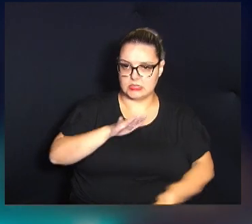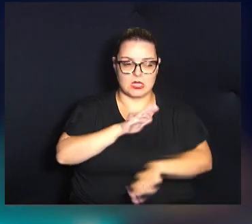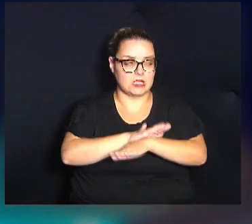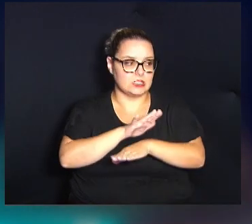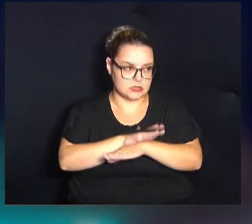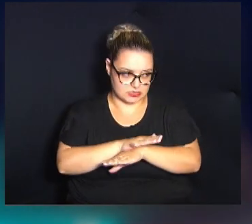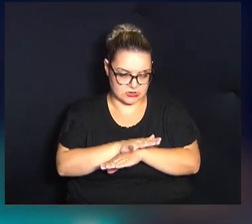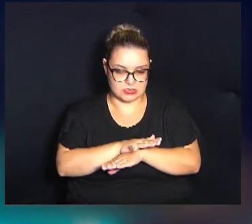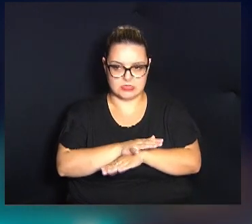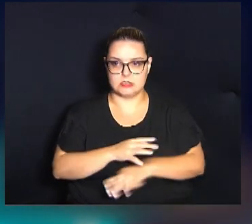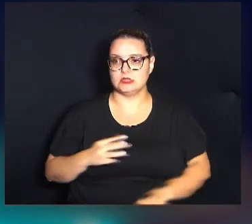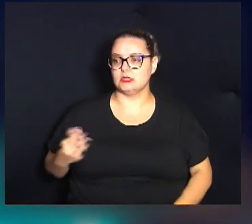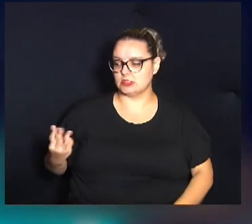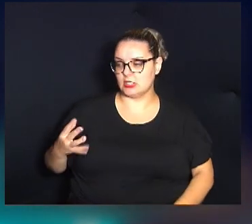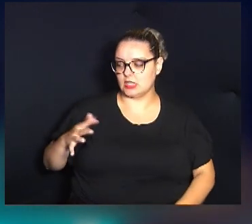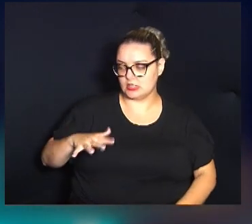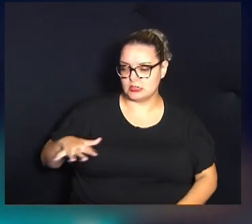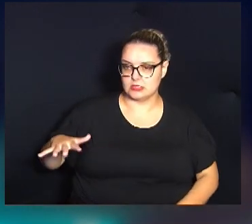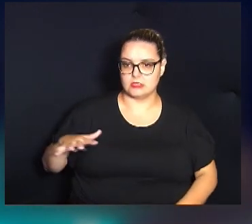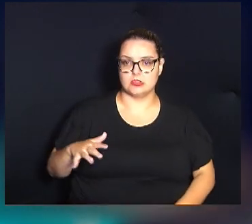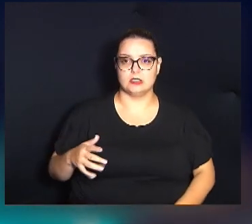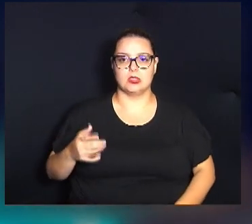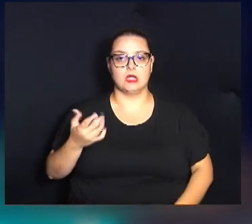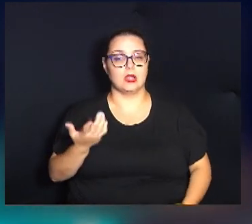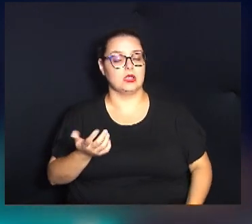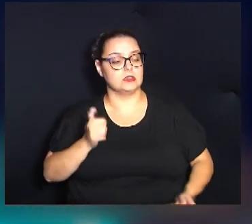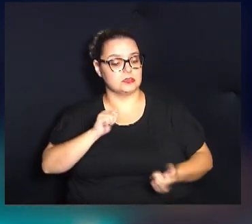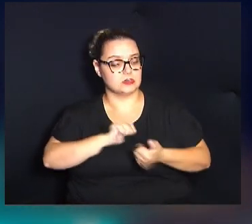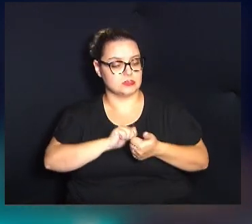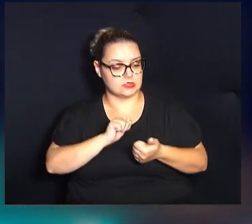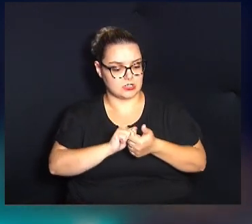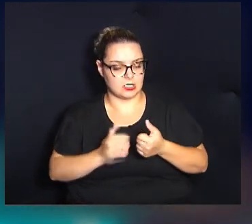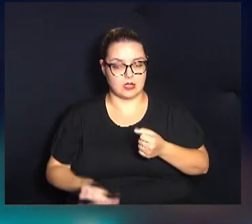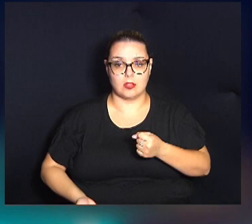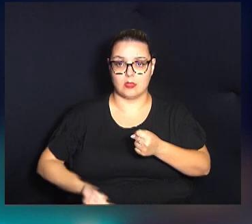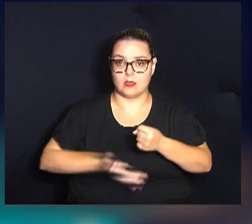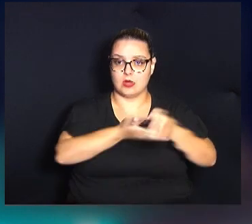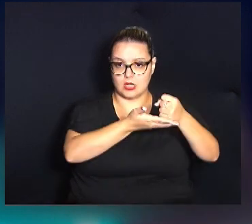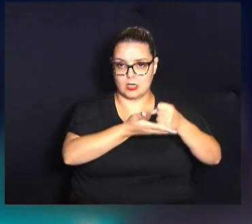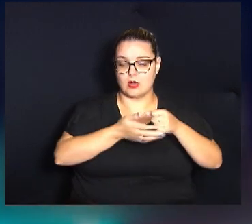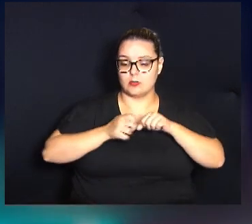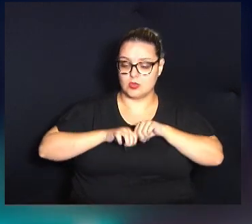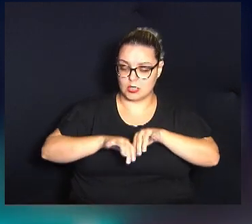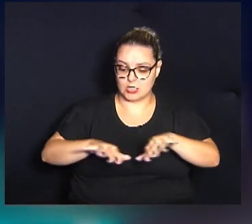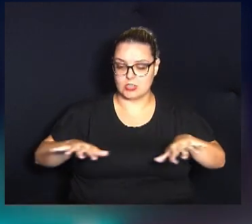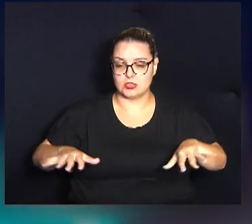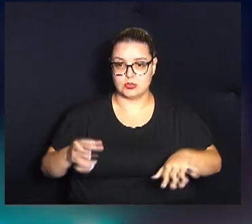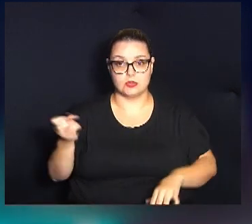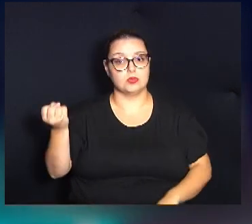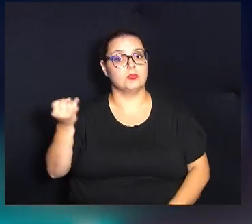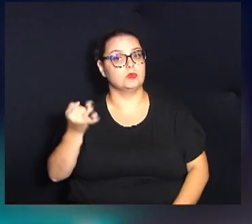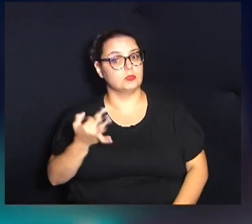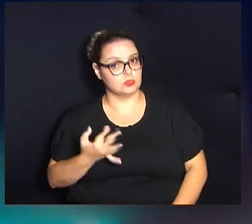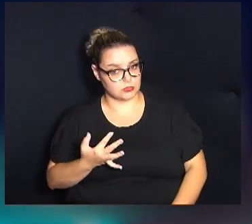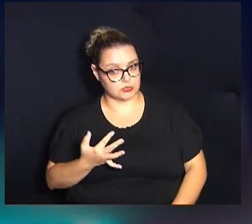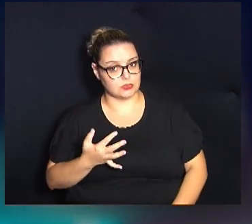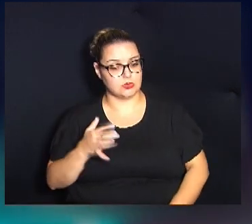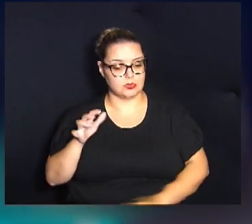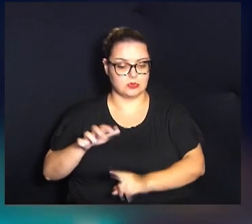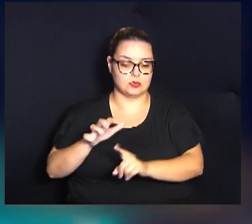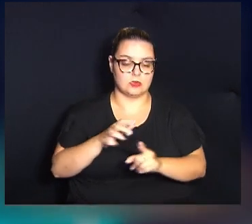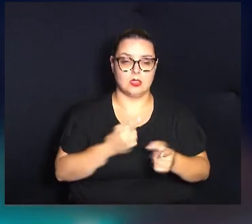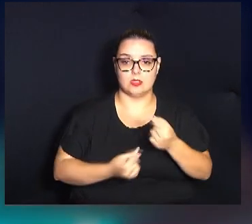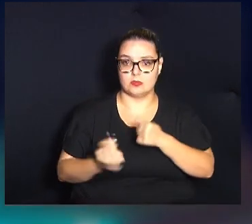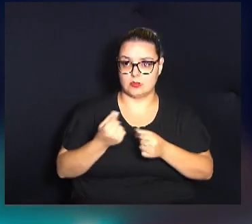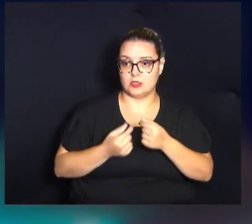área do terceiro setor. Esse aporte qualitativo do terceiro setor deve ampliar o quantitativo e impactar a